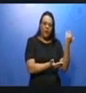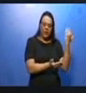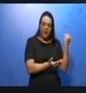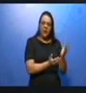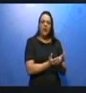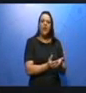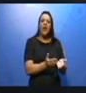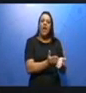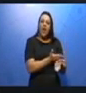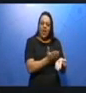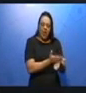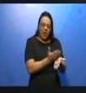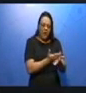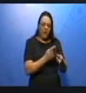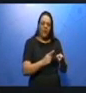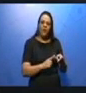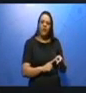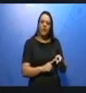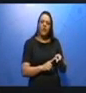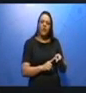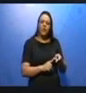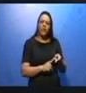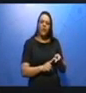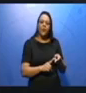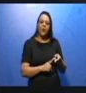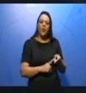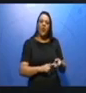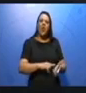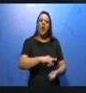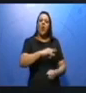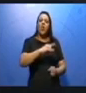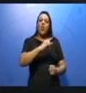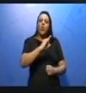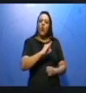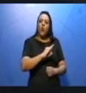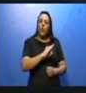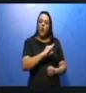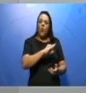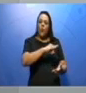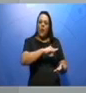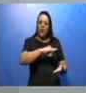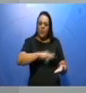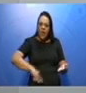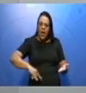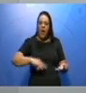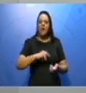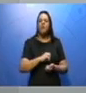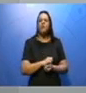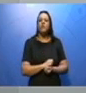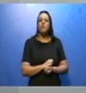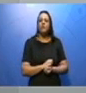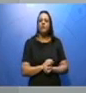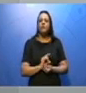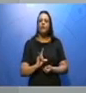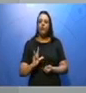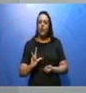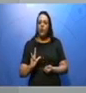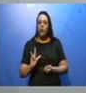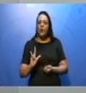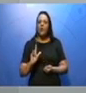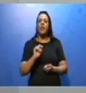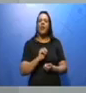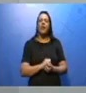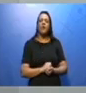de turismo, documentários na TV. Quantas vezes a gente não assiste programas, documentários que falam sobre